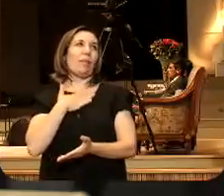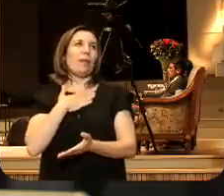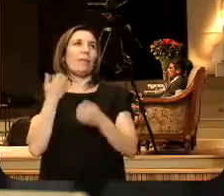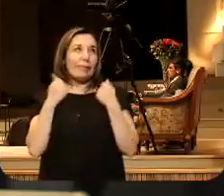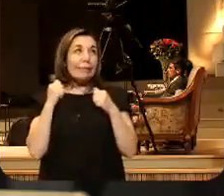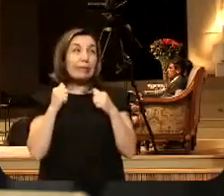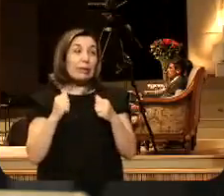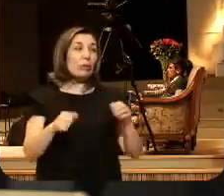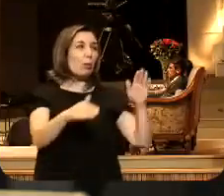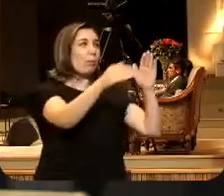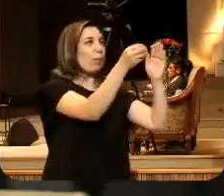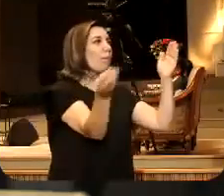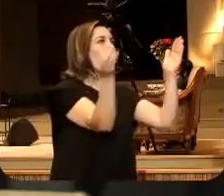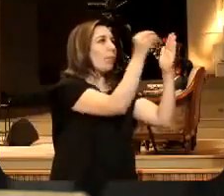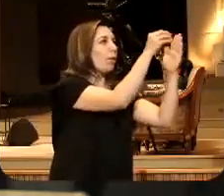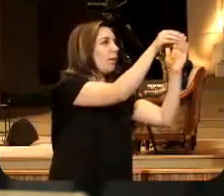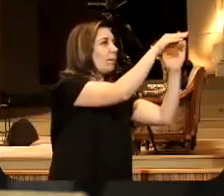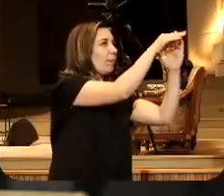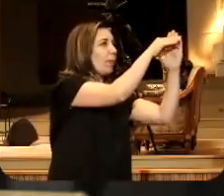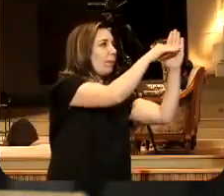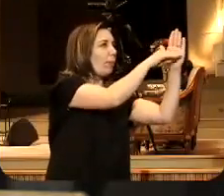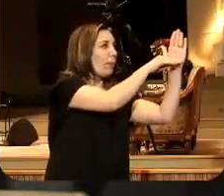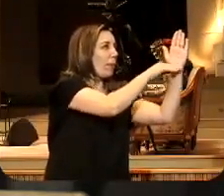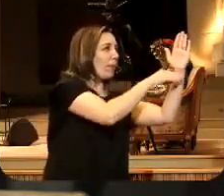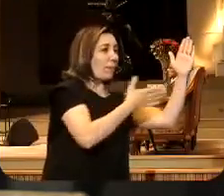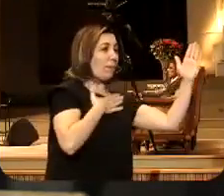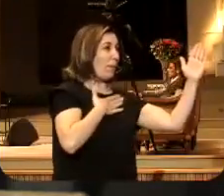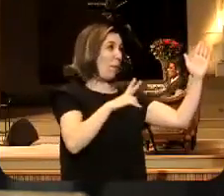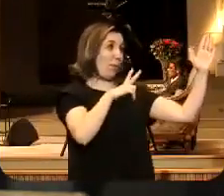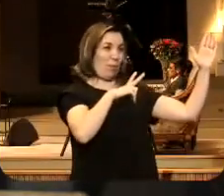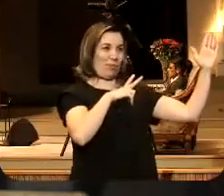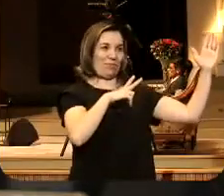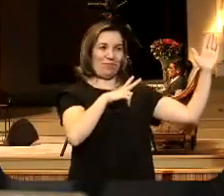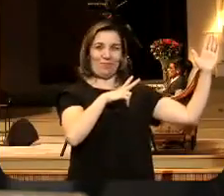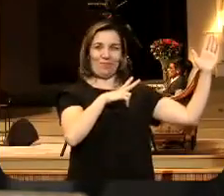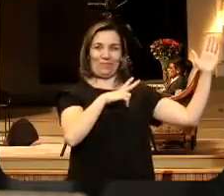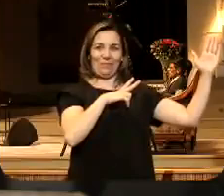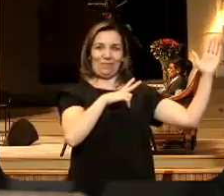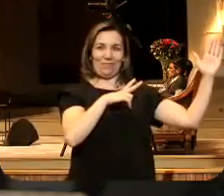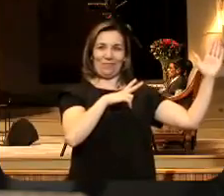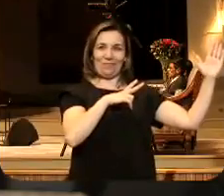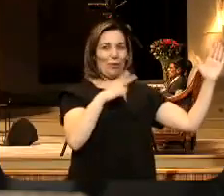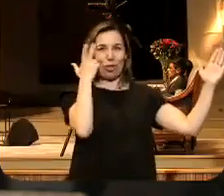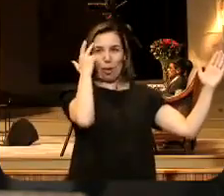com fome, com sede, com frio, doente e preso.